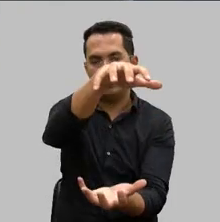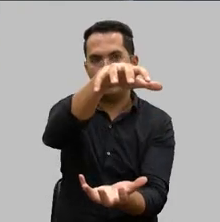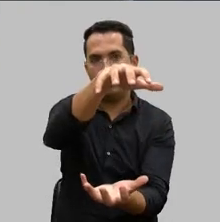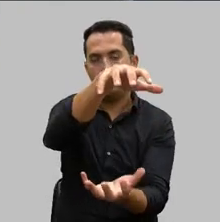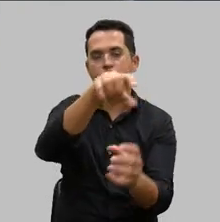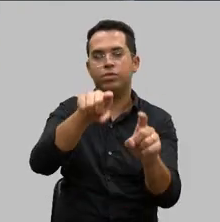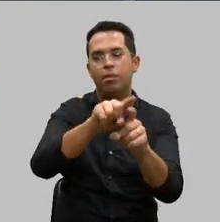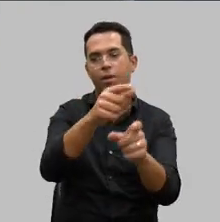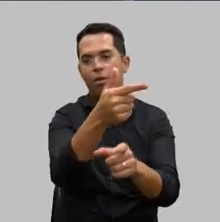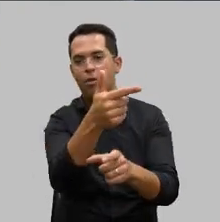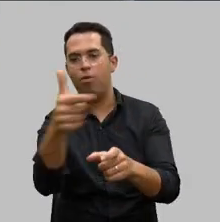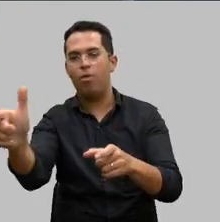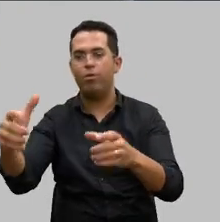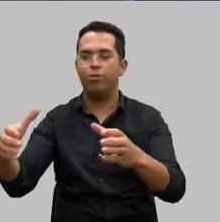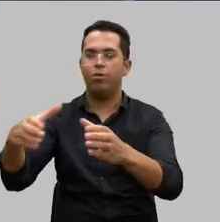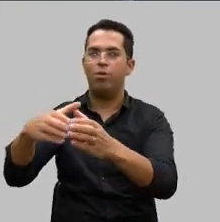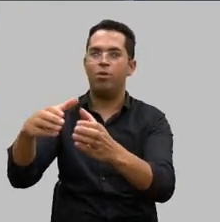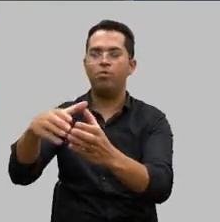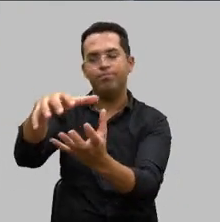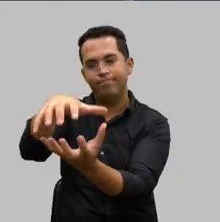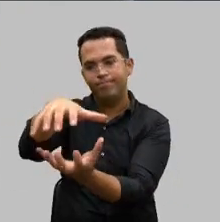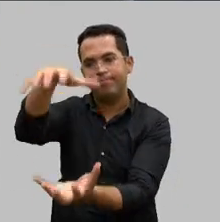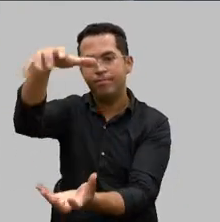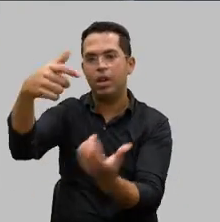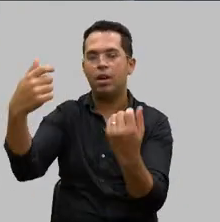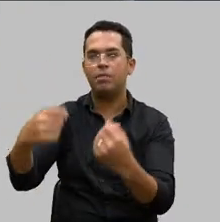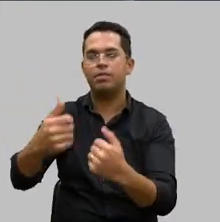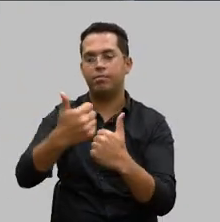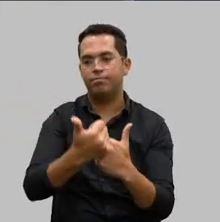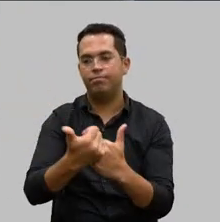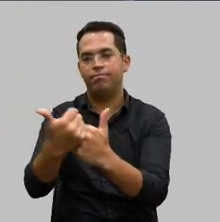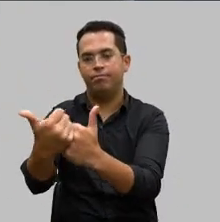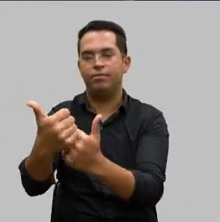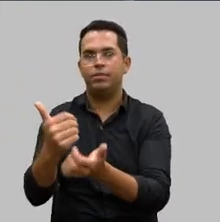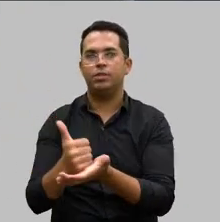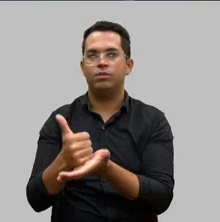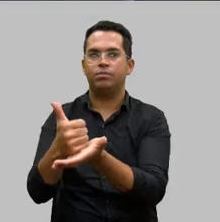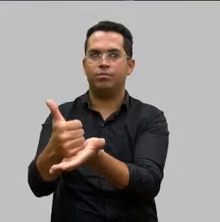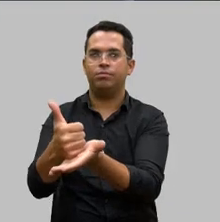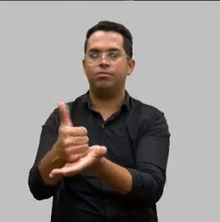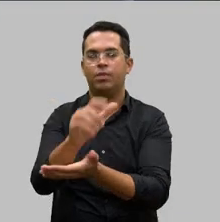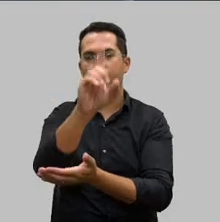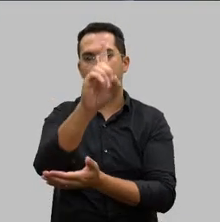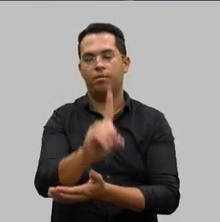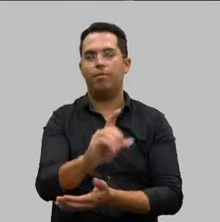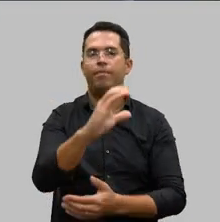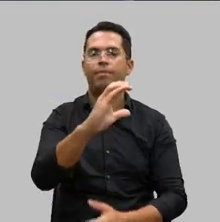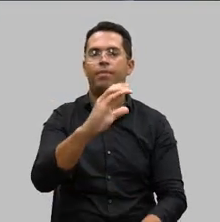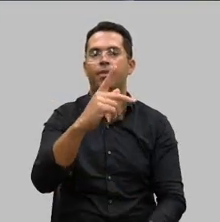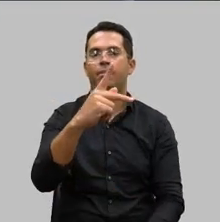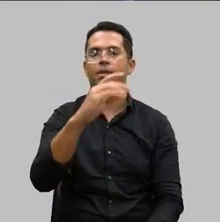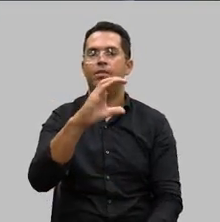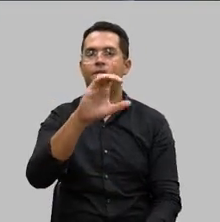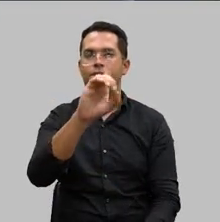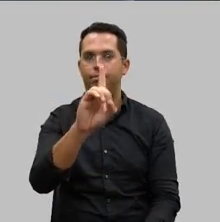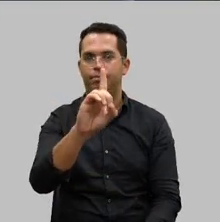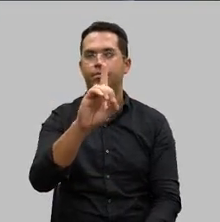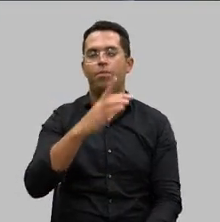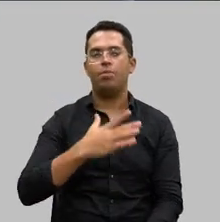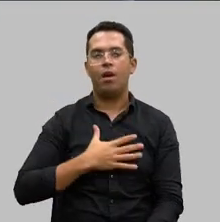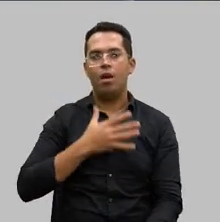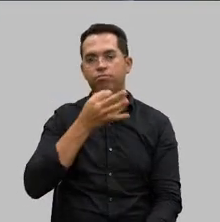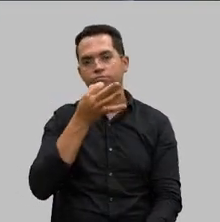aqueles idosos com mais vulnerabilidade ainda que são os idosos com a pesso eh com deficiência pessoas com deficiência então a minha fala é bem